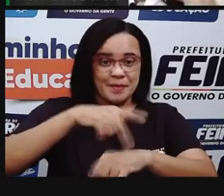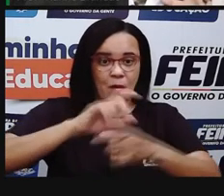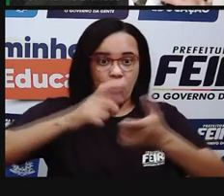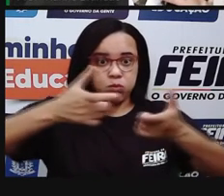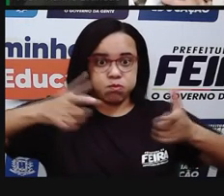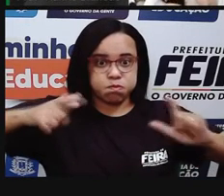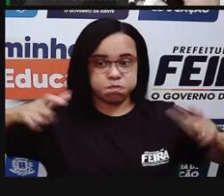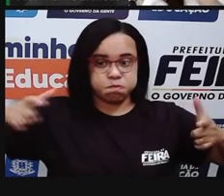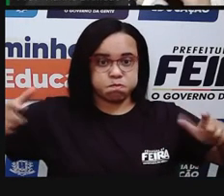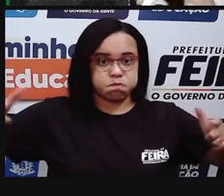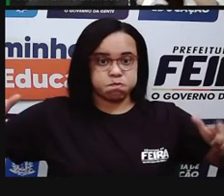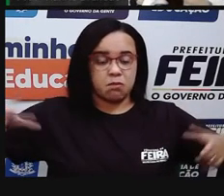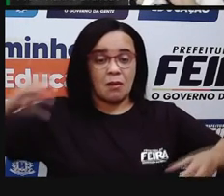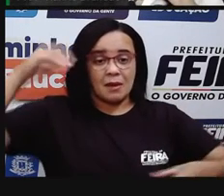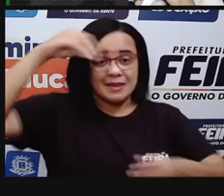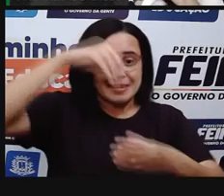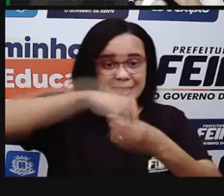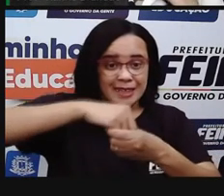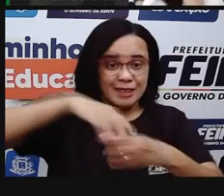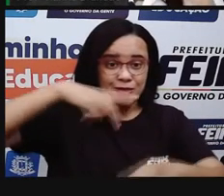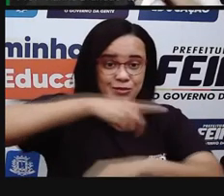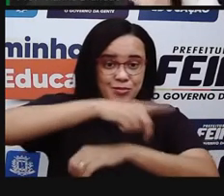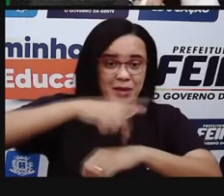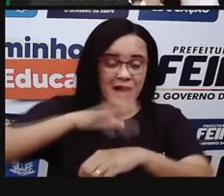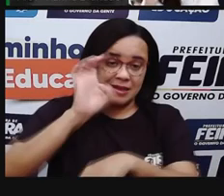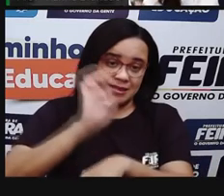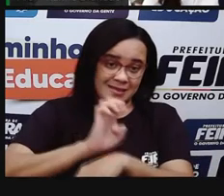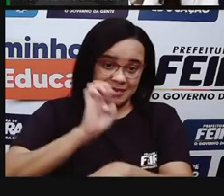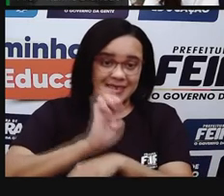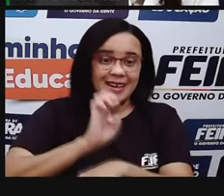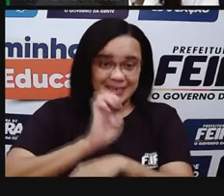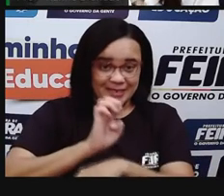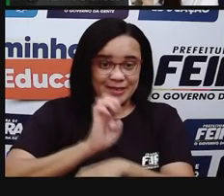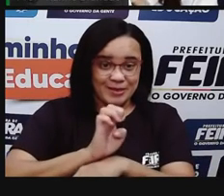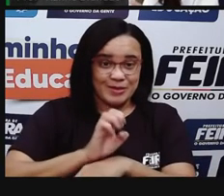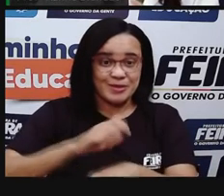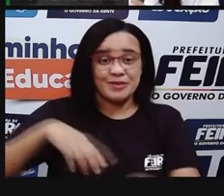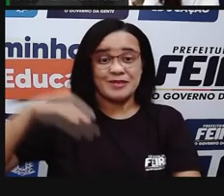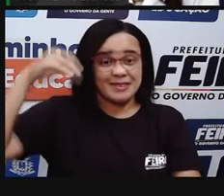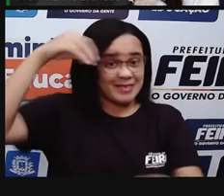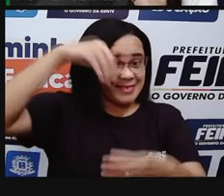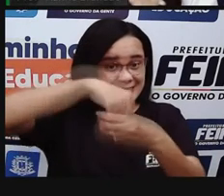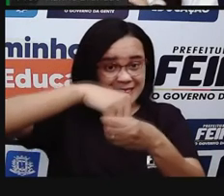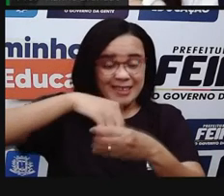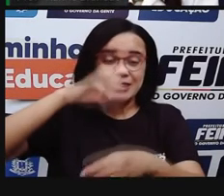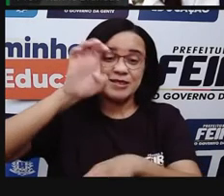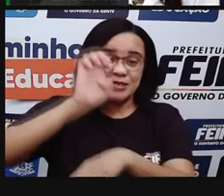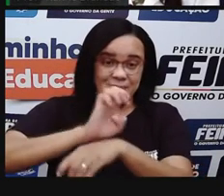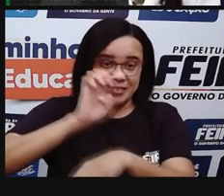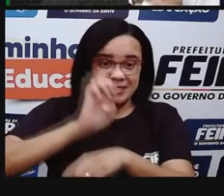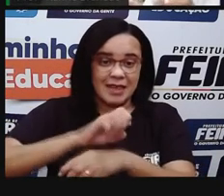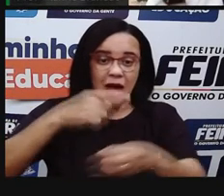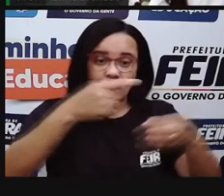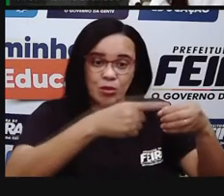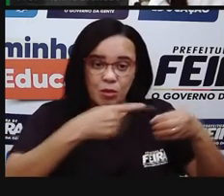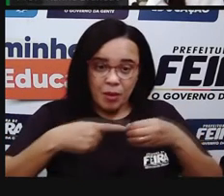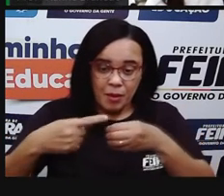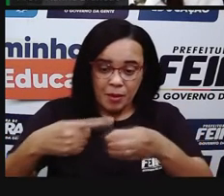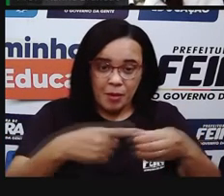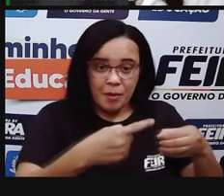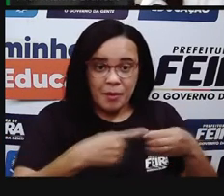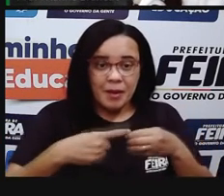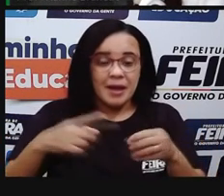quê? Estados. E dentro dos estados, a gente tem o quê? Municípios, né? Cidades. E dentro dessas cidades, a gente tem